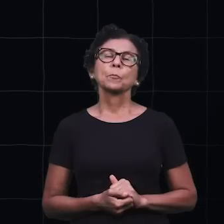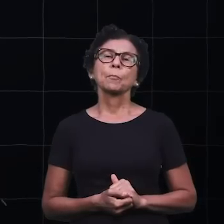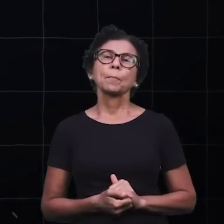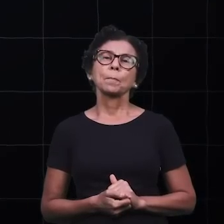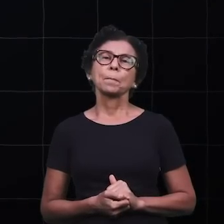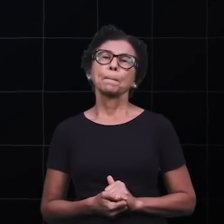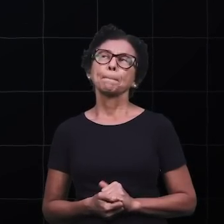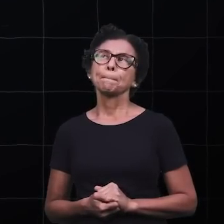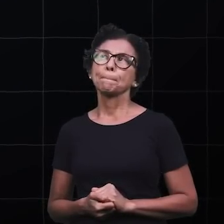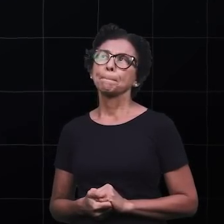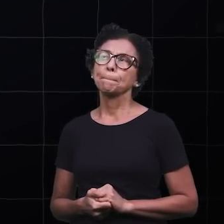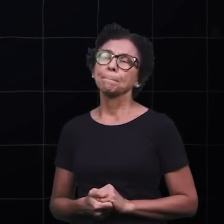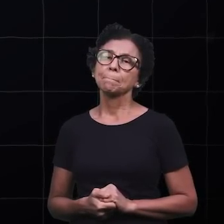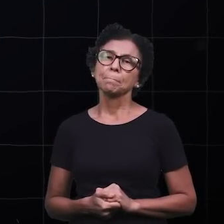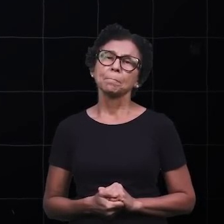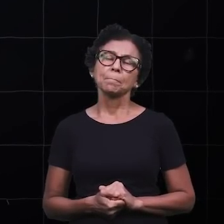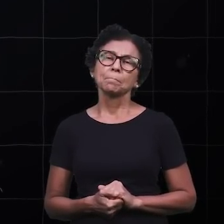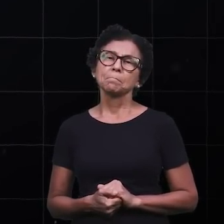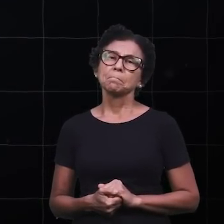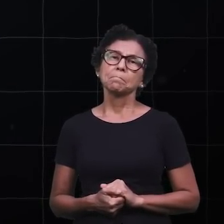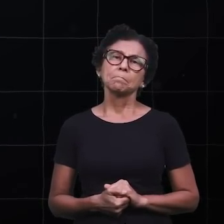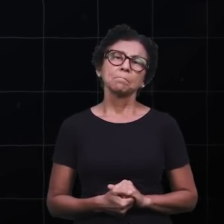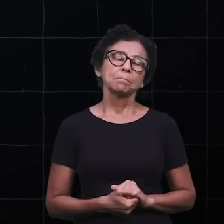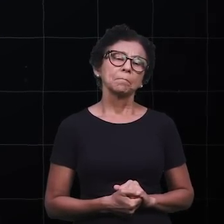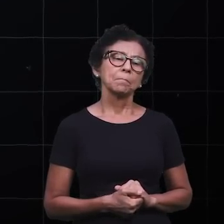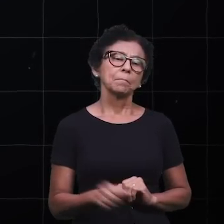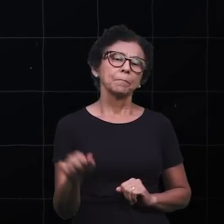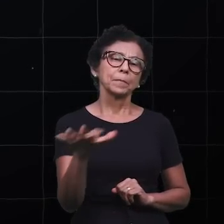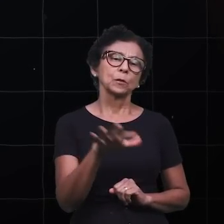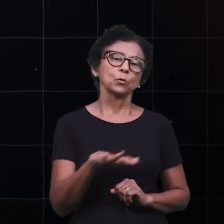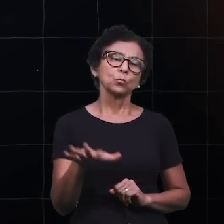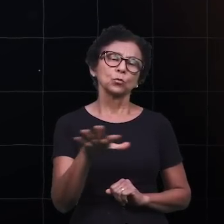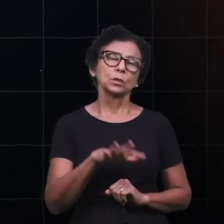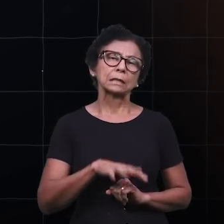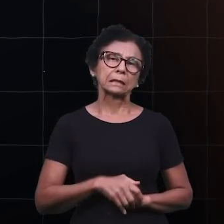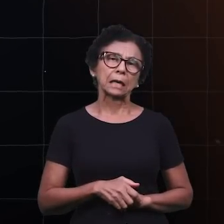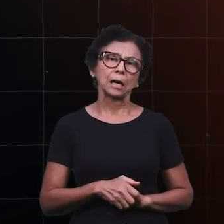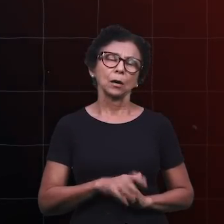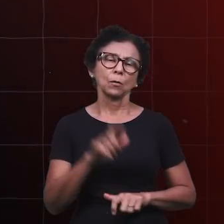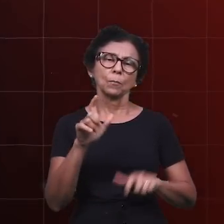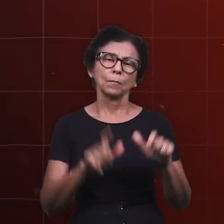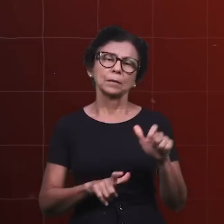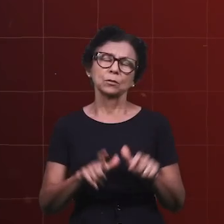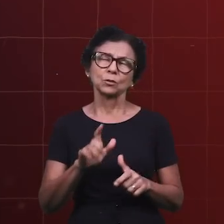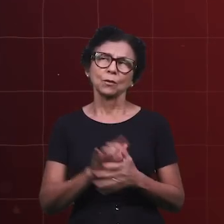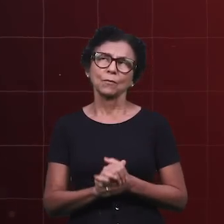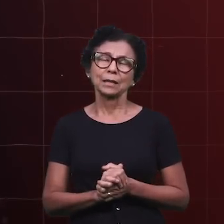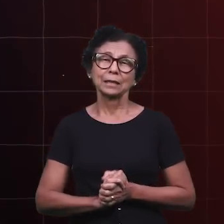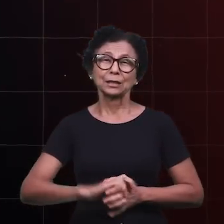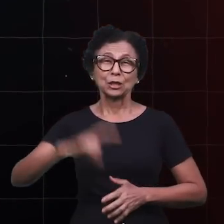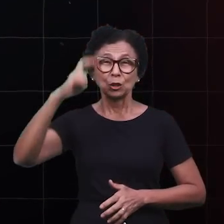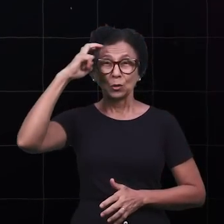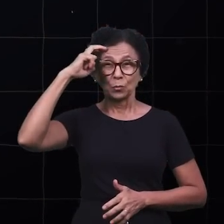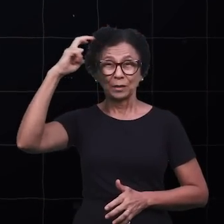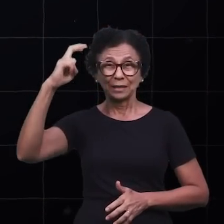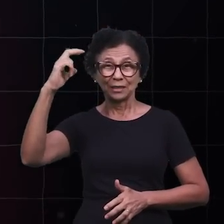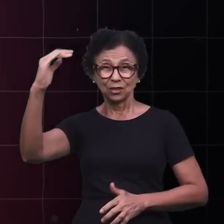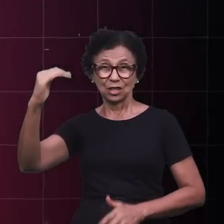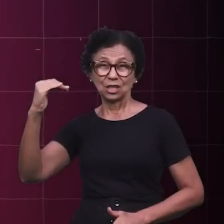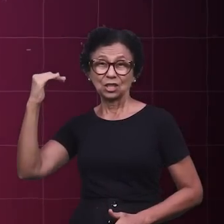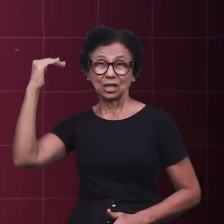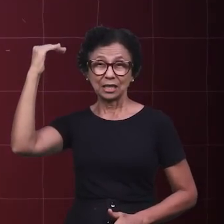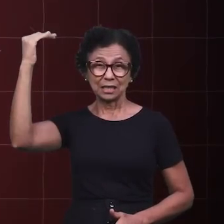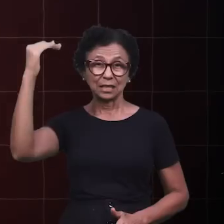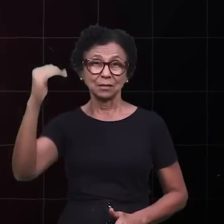uma interpretação de senso comum dos fatos sugere que uma superinteligência brincou com a física e que não há nenhuma força cega das